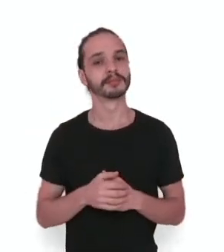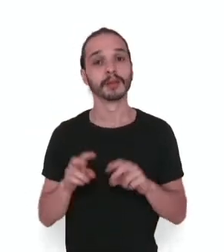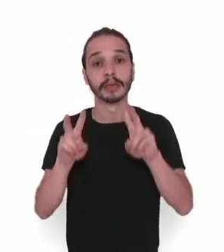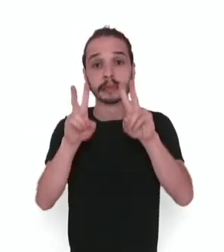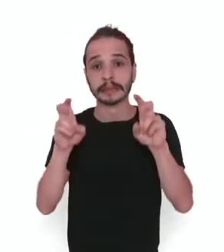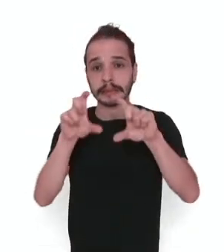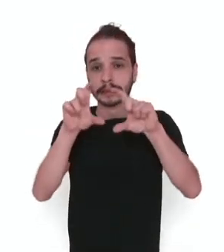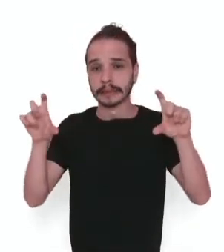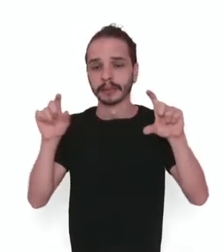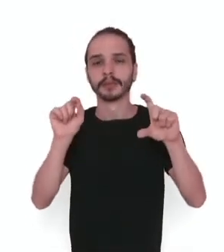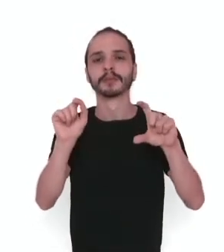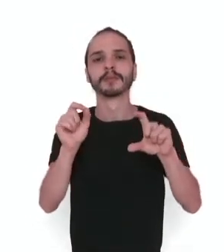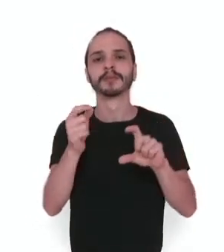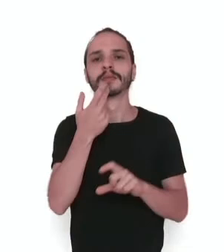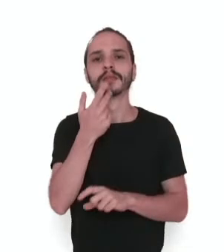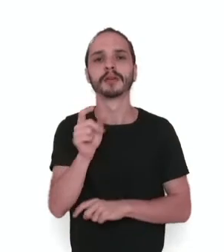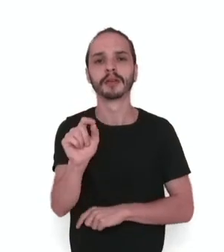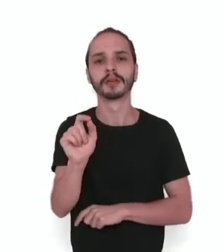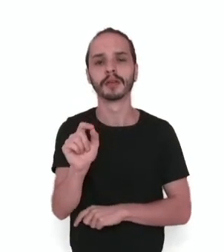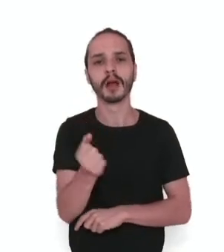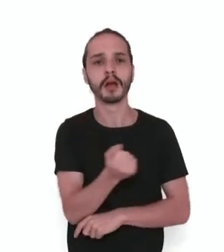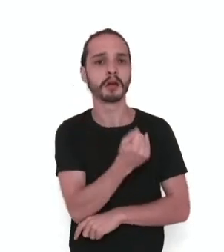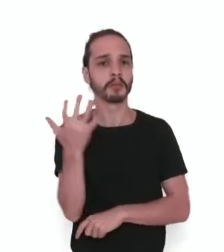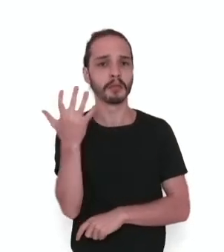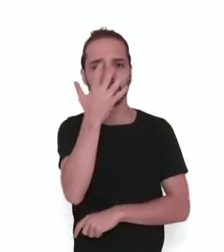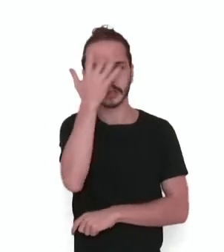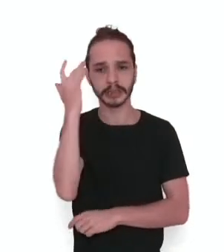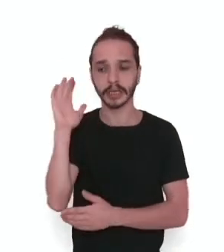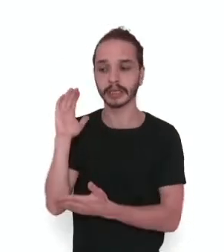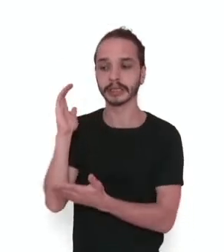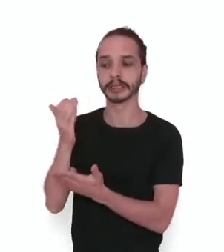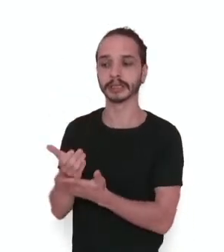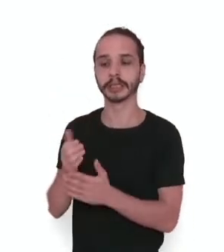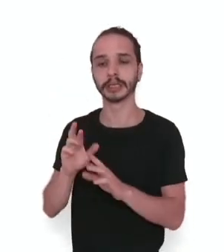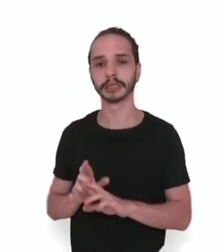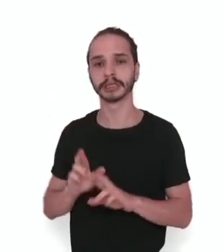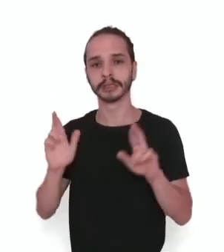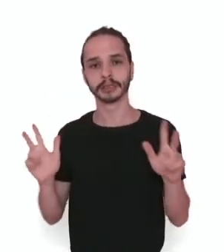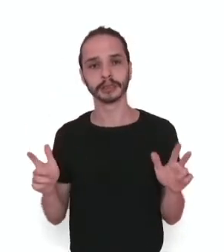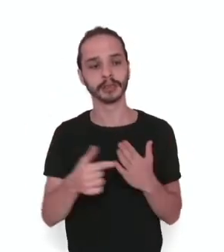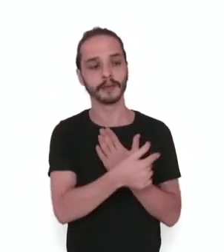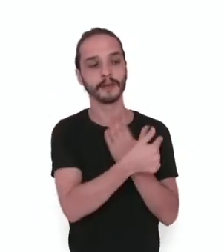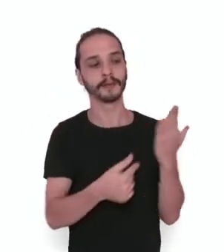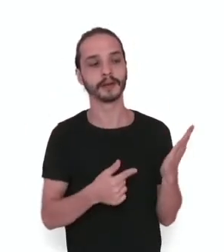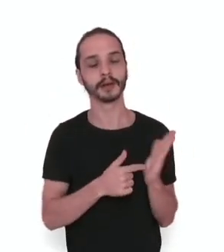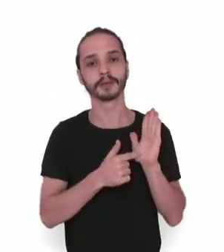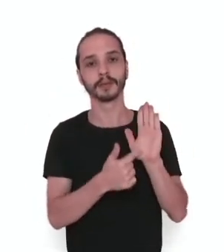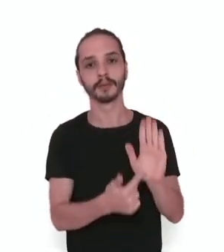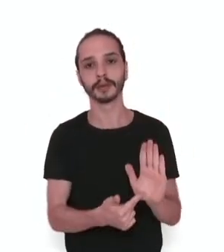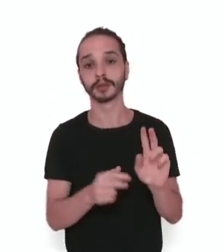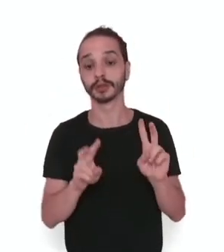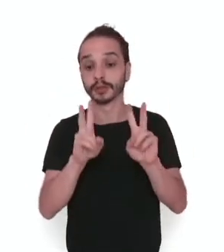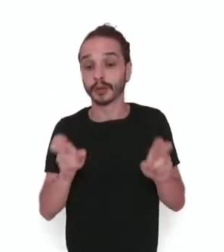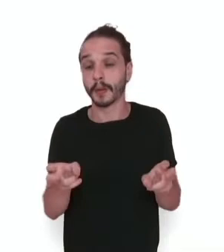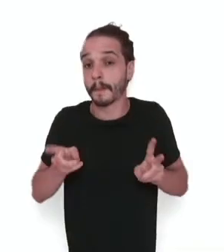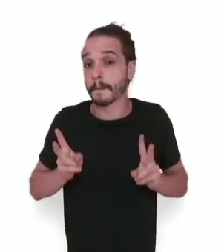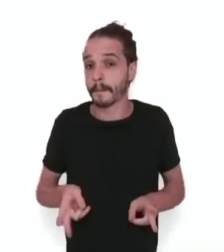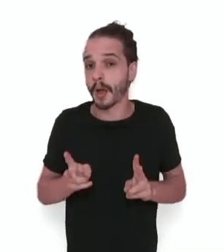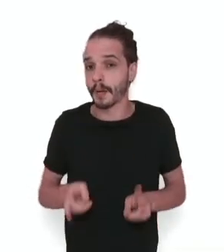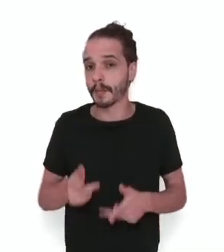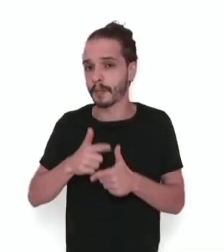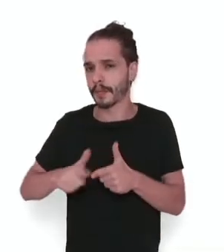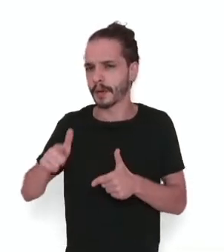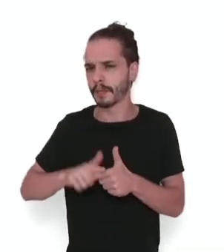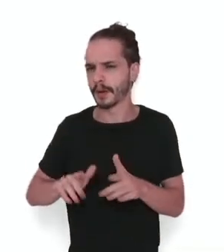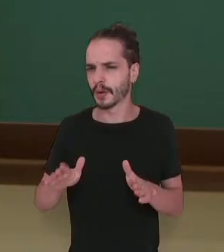há pessoas que têm uma tese diferente daquela apresentada pelo autor sobre o mesmo problema.